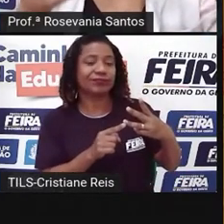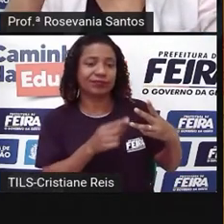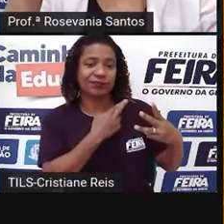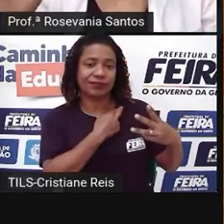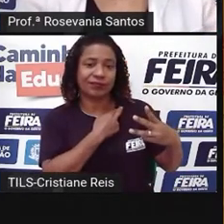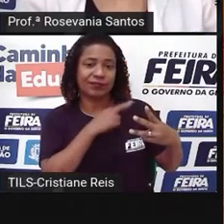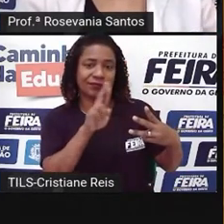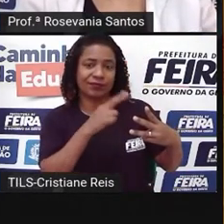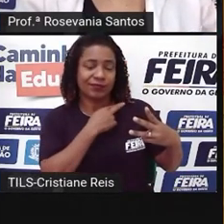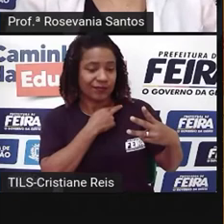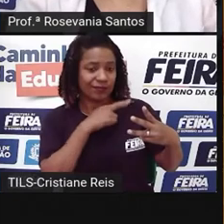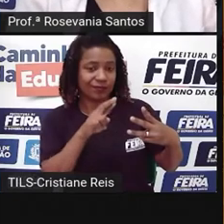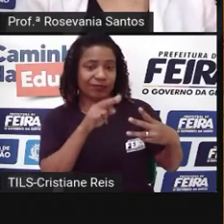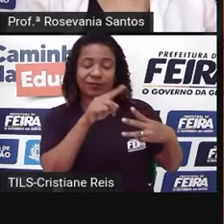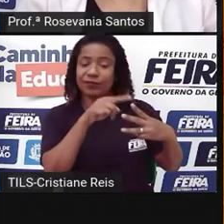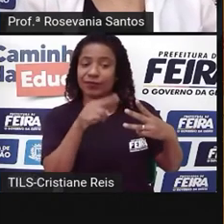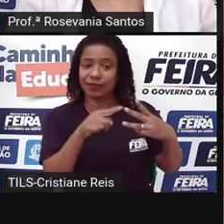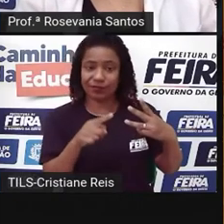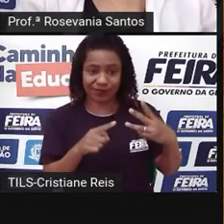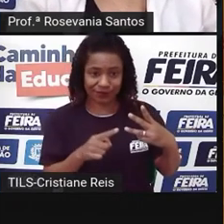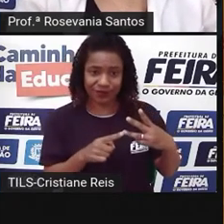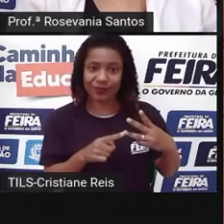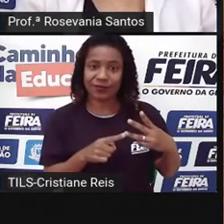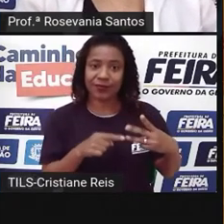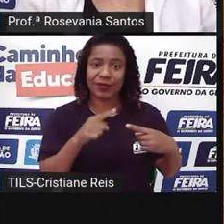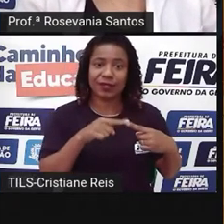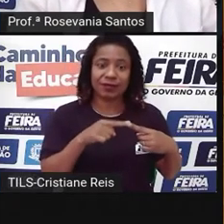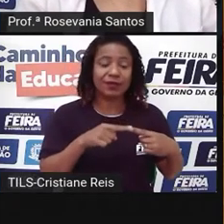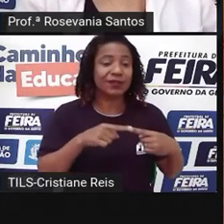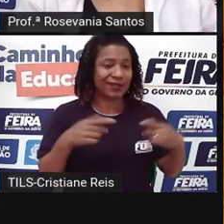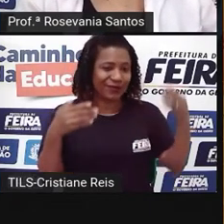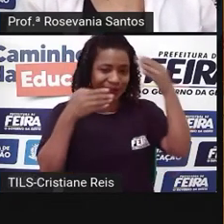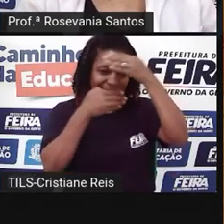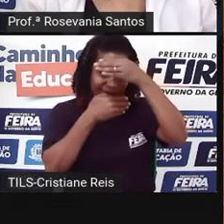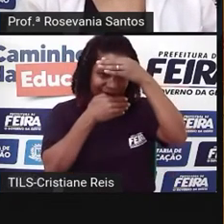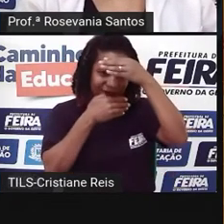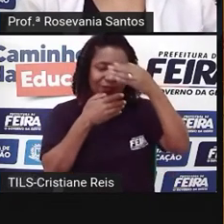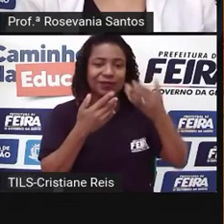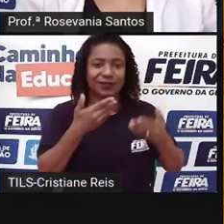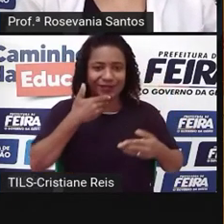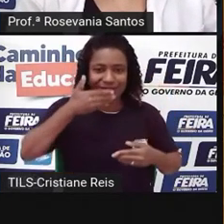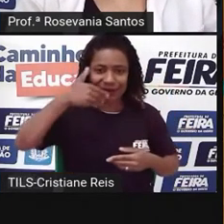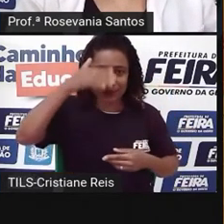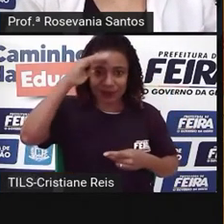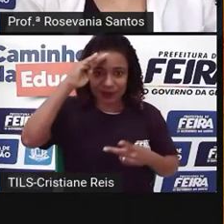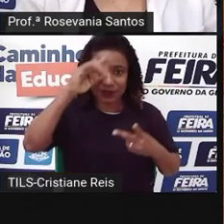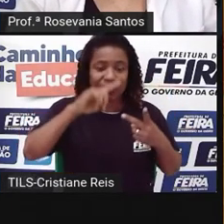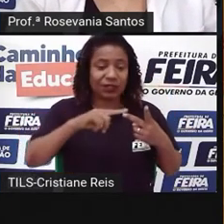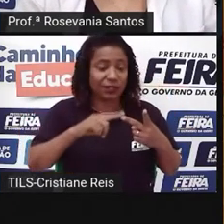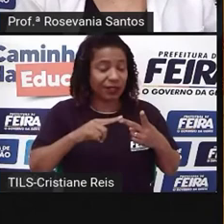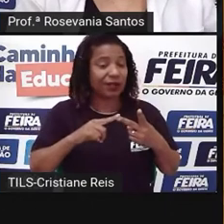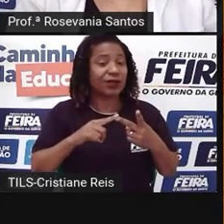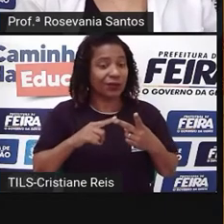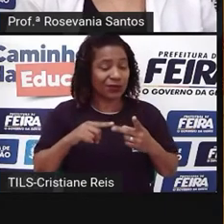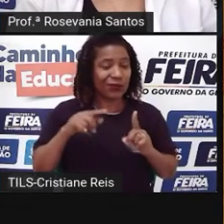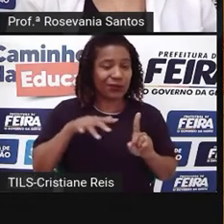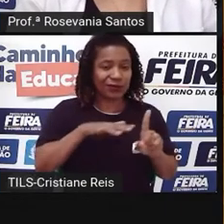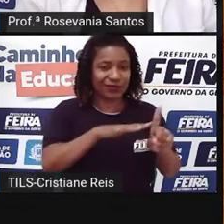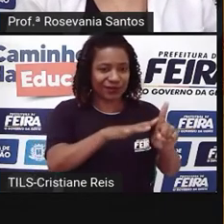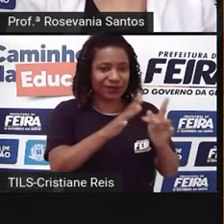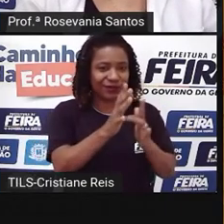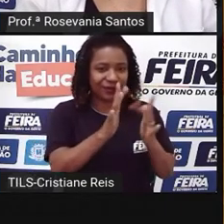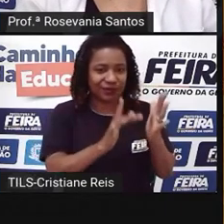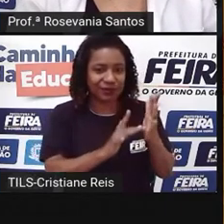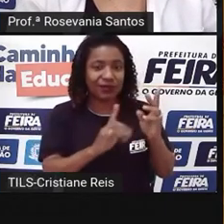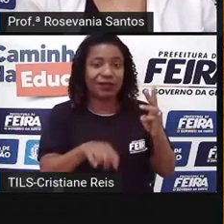grandes troncos religiosos do mundo, que tem o islamismo, o cristianismo, o protestantismo. E temos também o particular lá, né, que